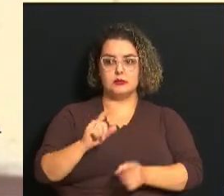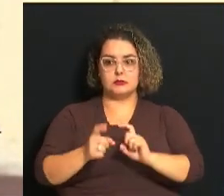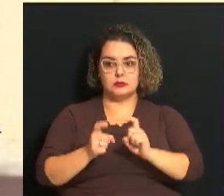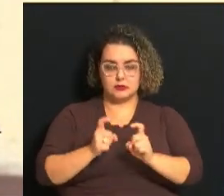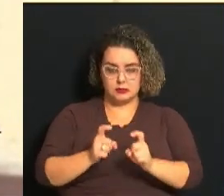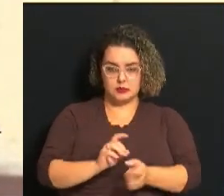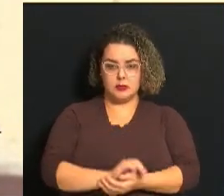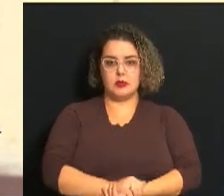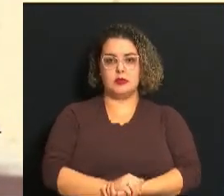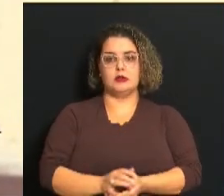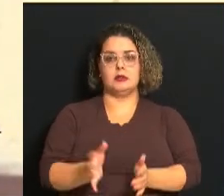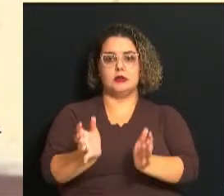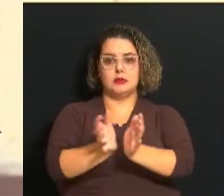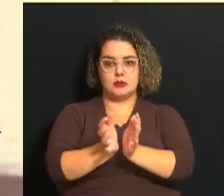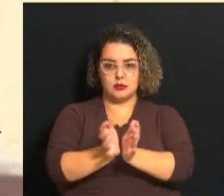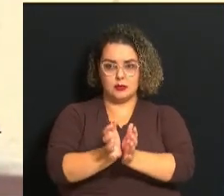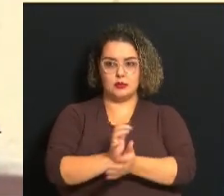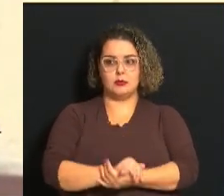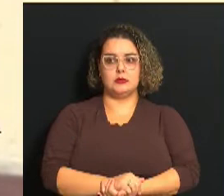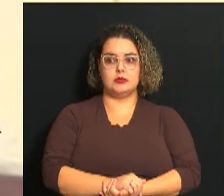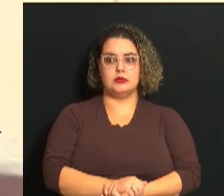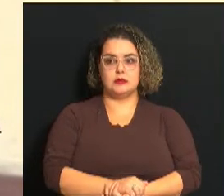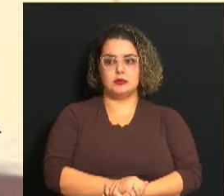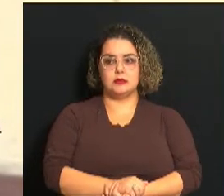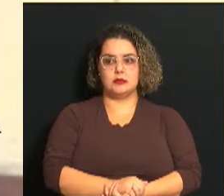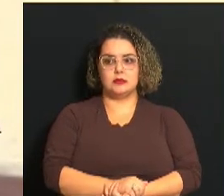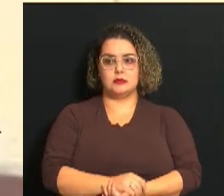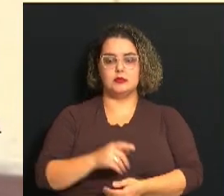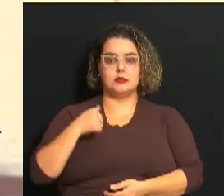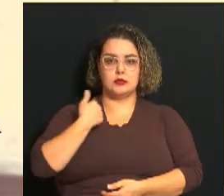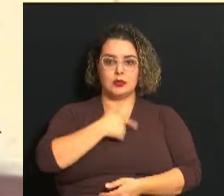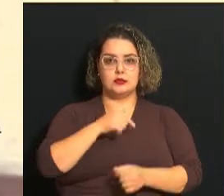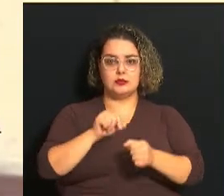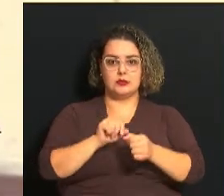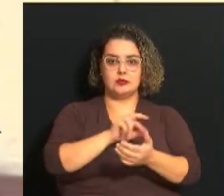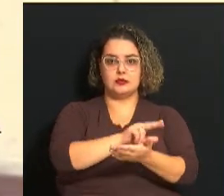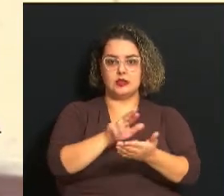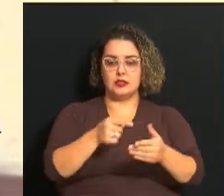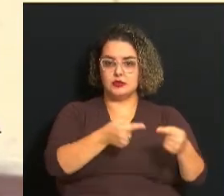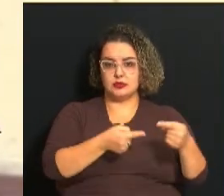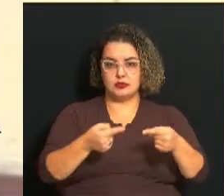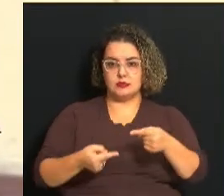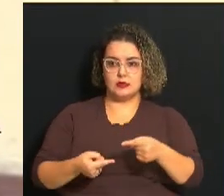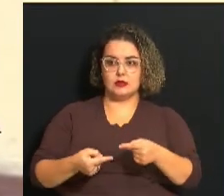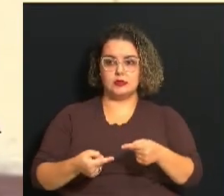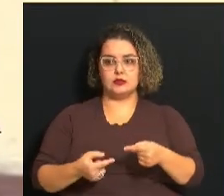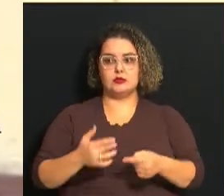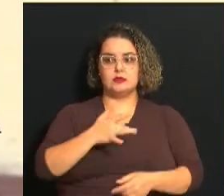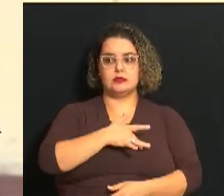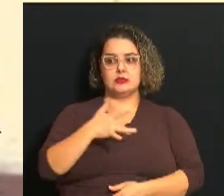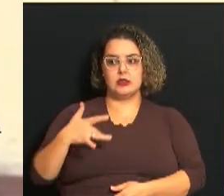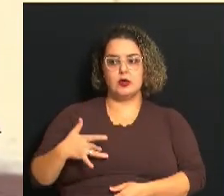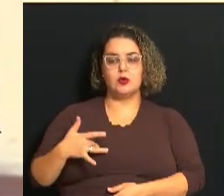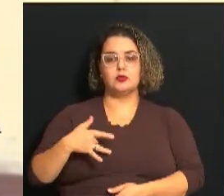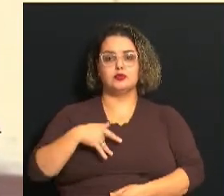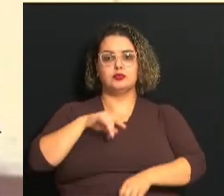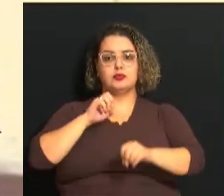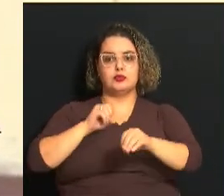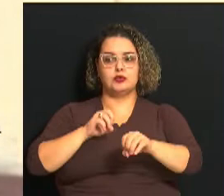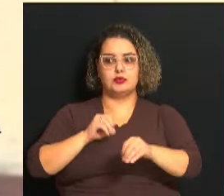dessa comissão de estudos e nós fizemos vários debates a gente de bateu aqui sobre saúde e educação